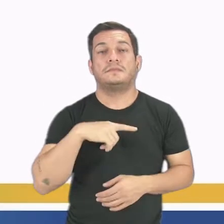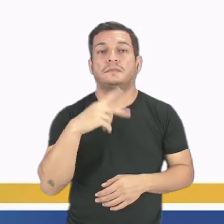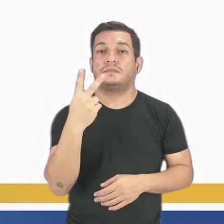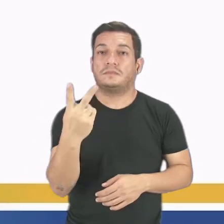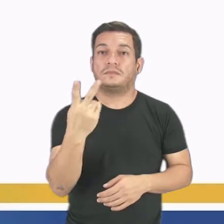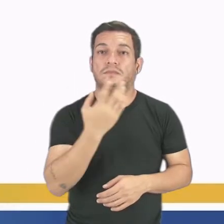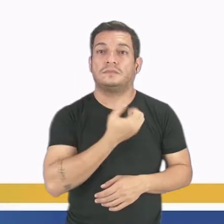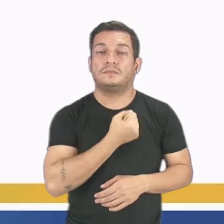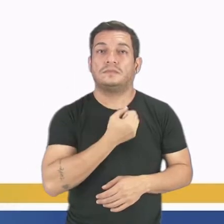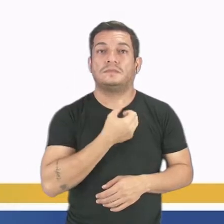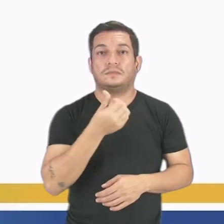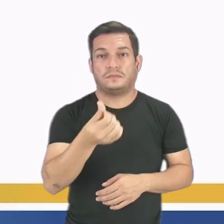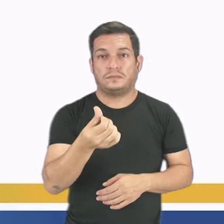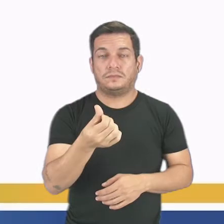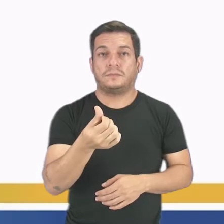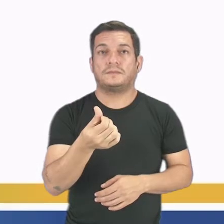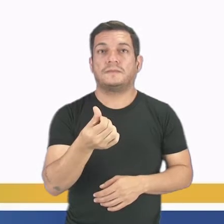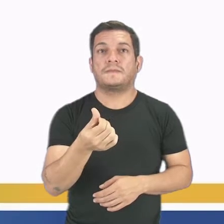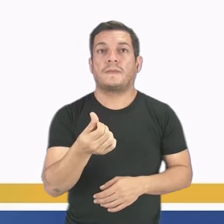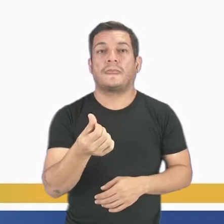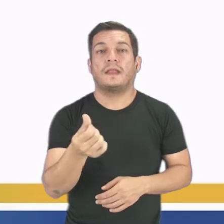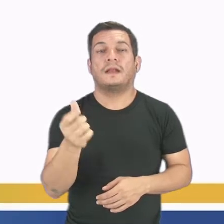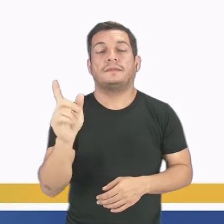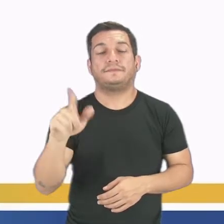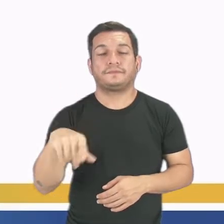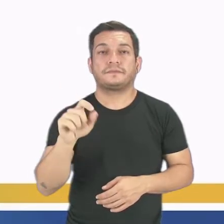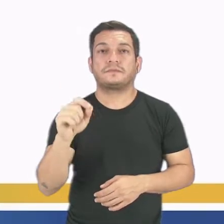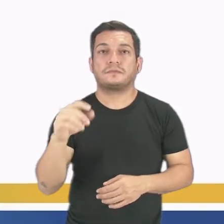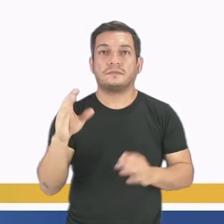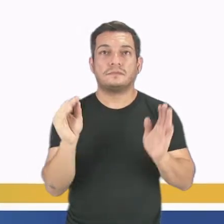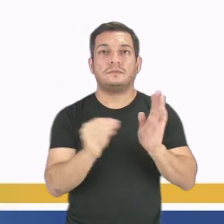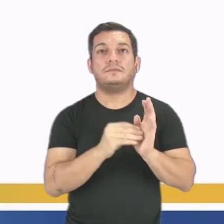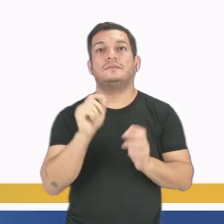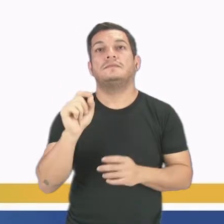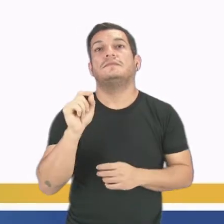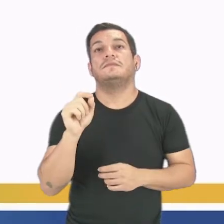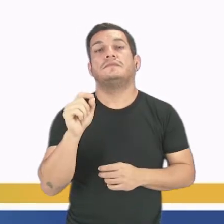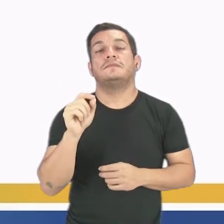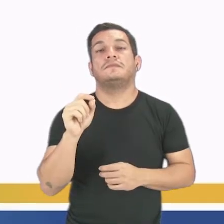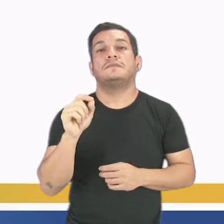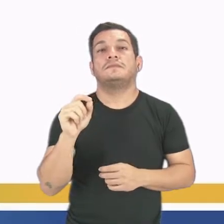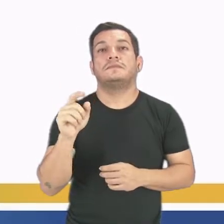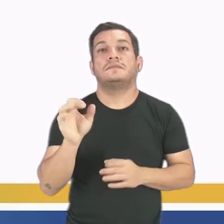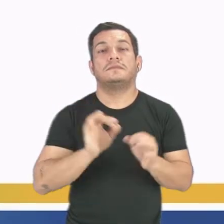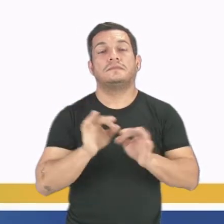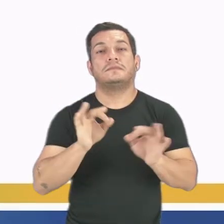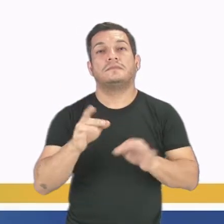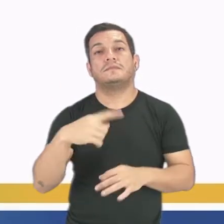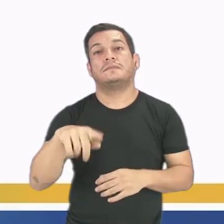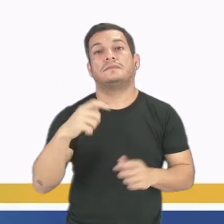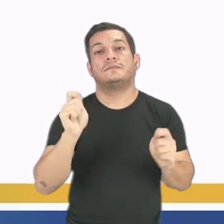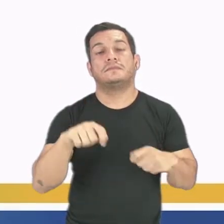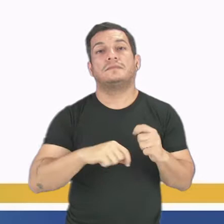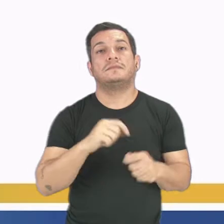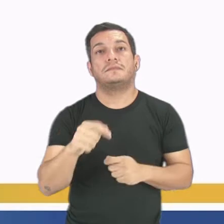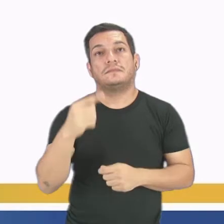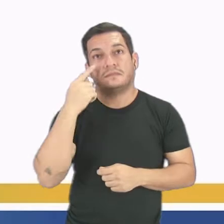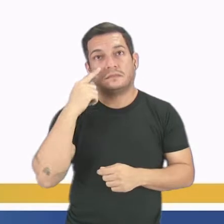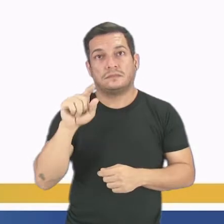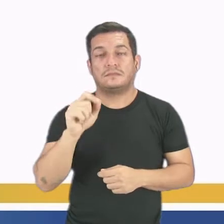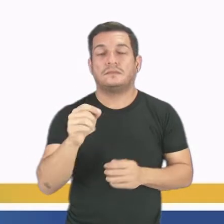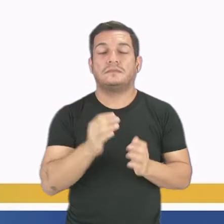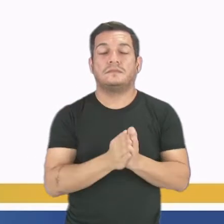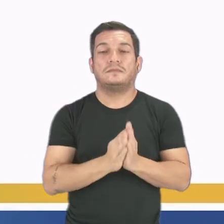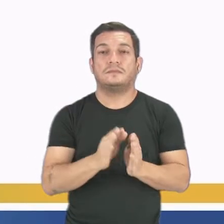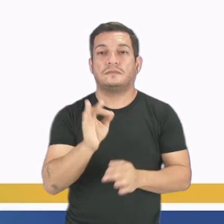duas faces com o número 6. Eu até coloquei aqui um esqueminha para que você pudesse observar. Imagine um